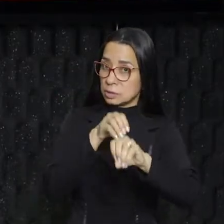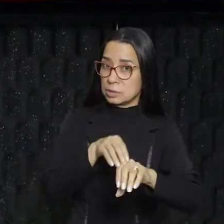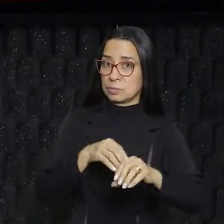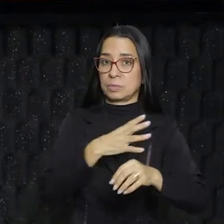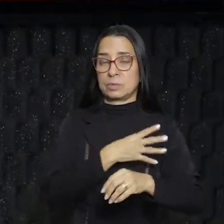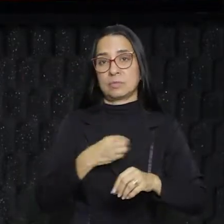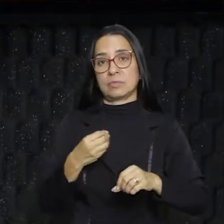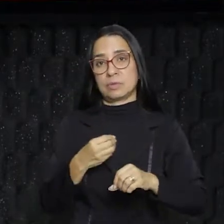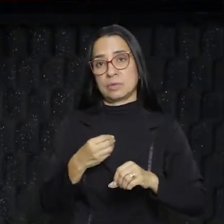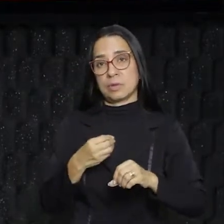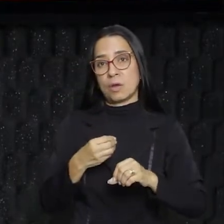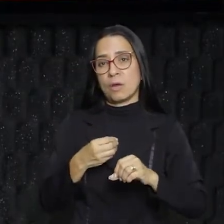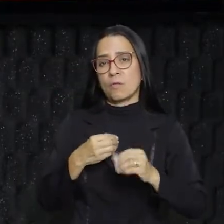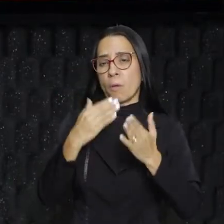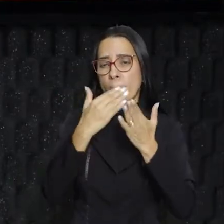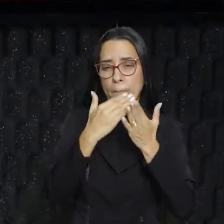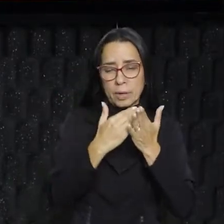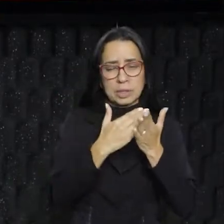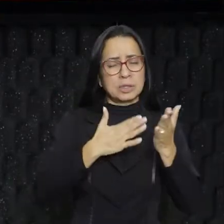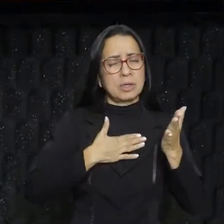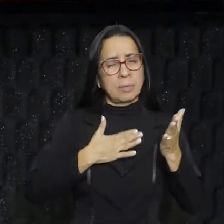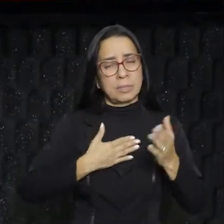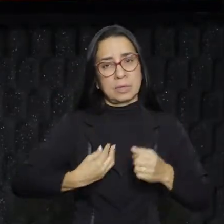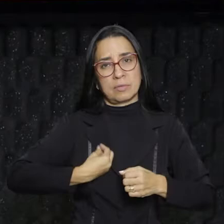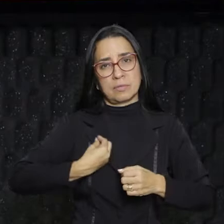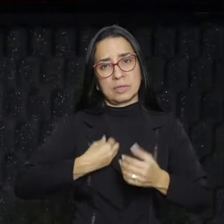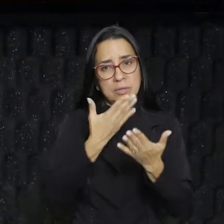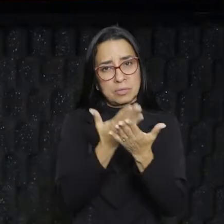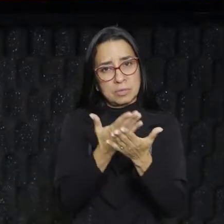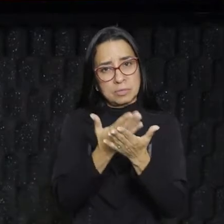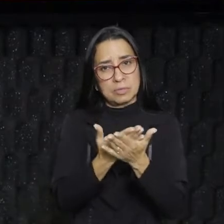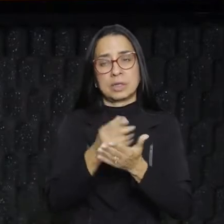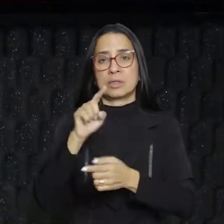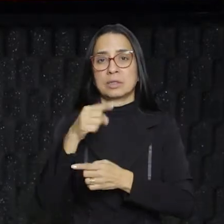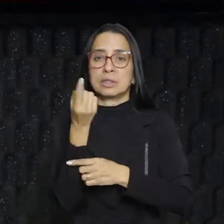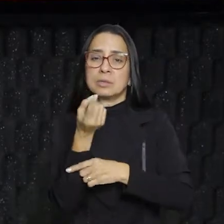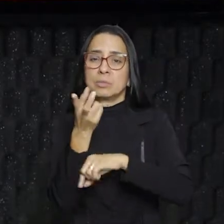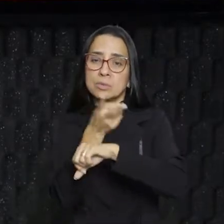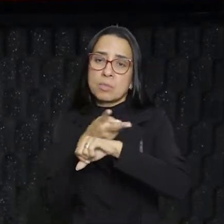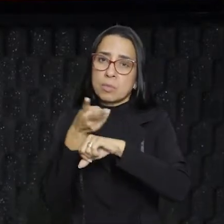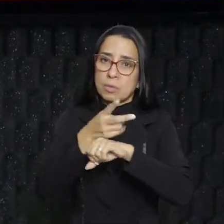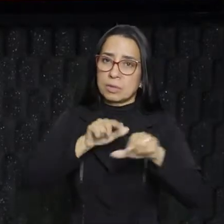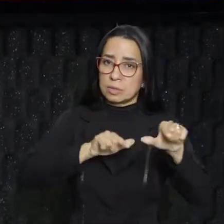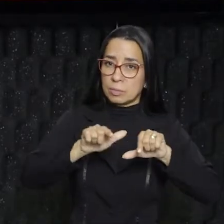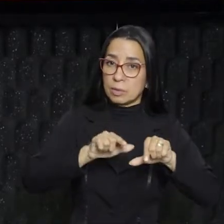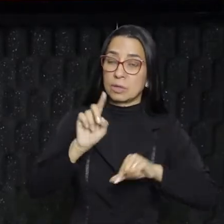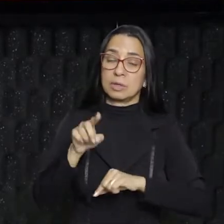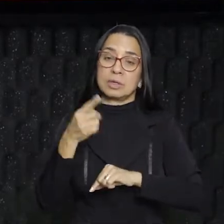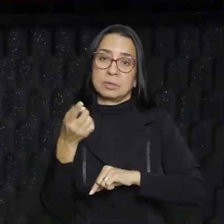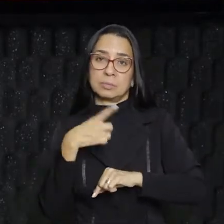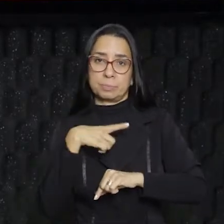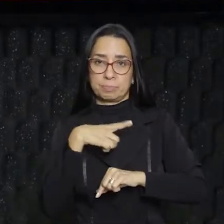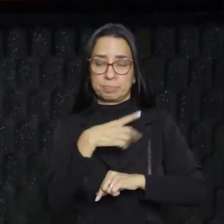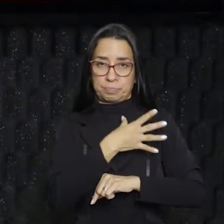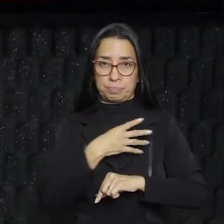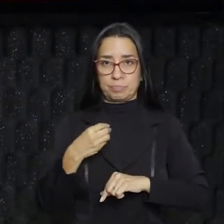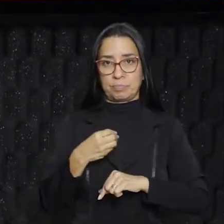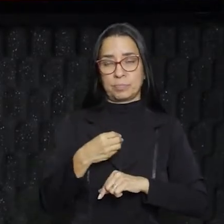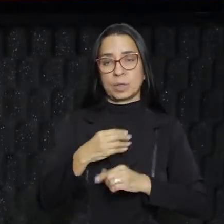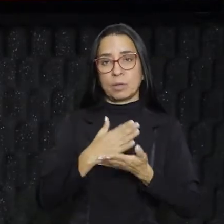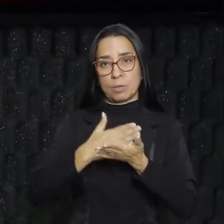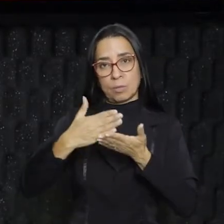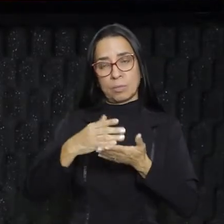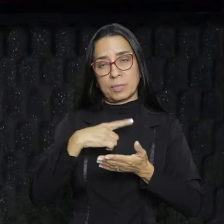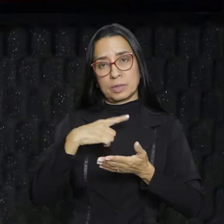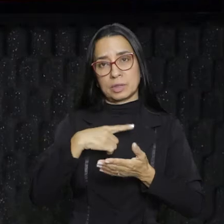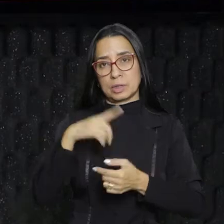minha vida, eu vou estudar, depois eu vou buscar ter um emprego para depois que eu tenho filhos. Então eu começo a ter uma queda da taxa de